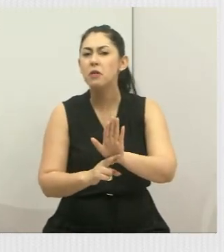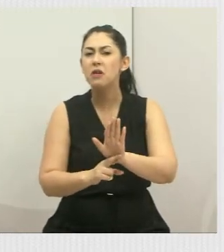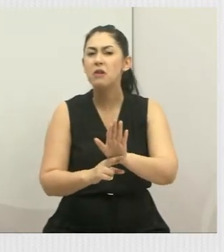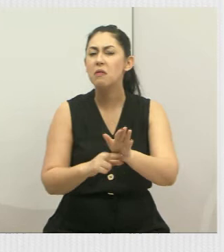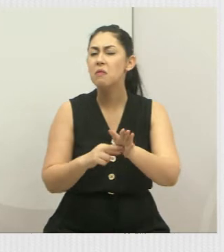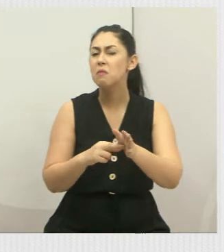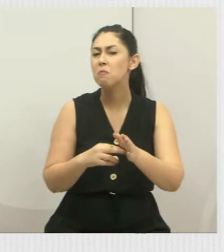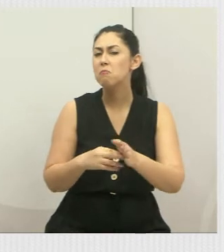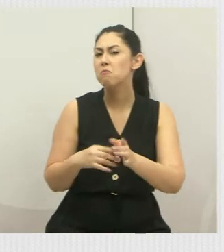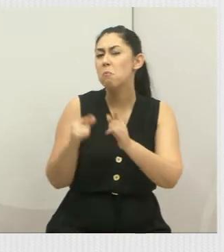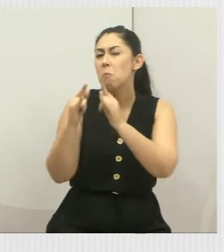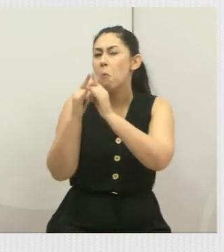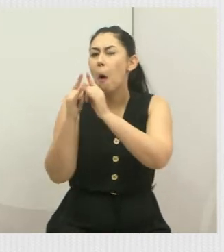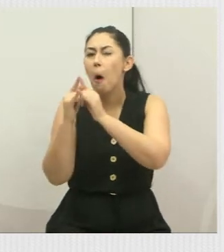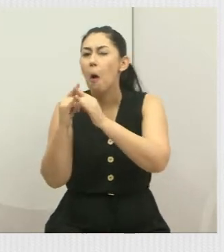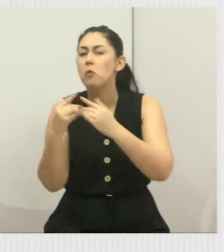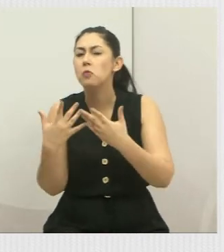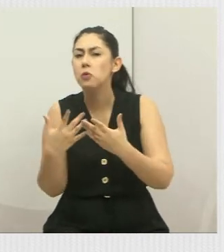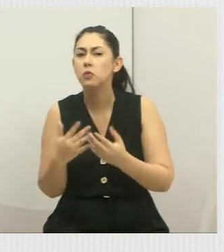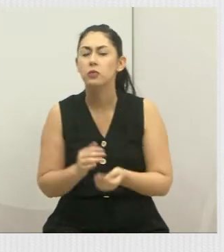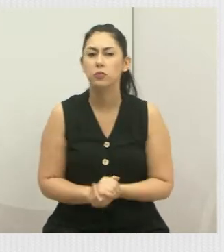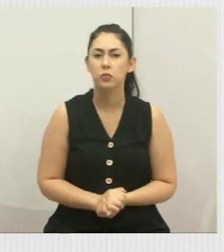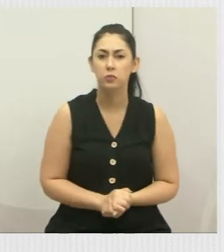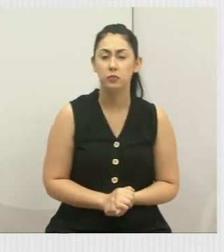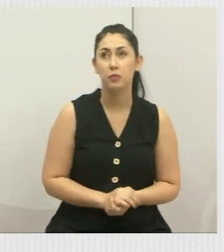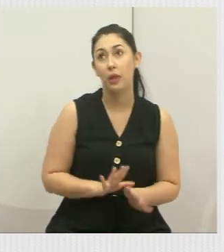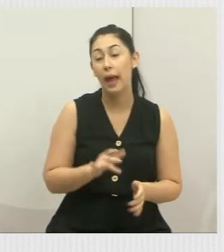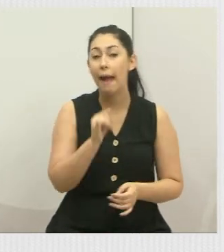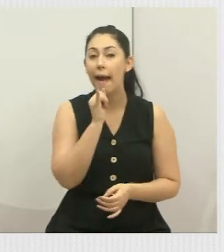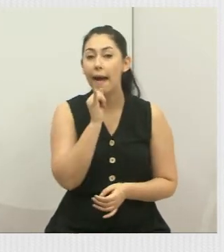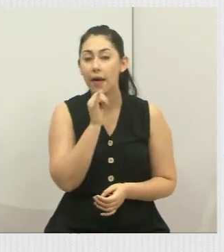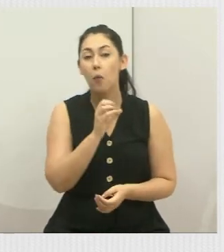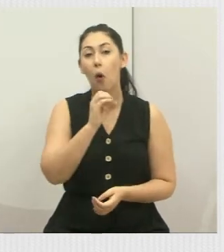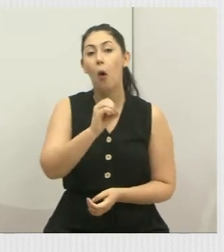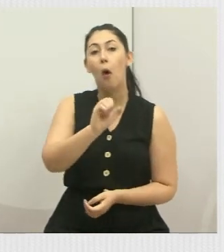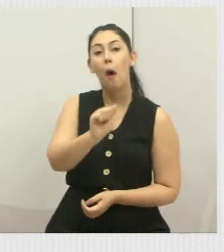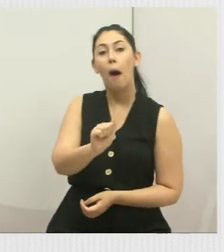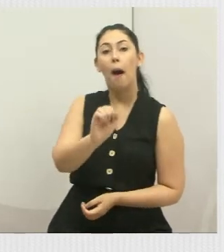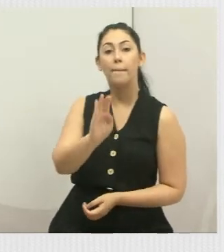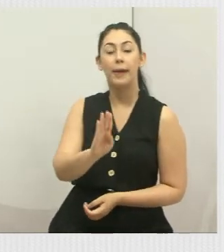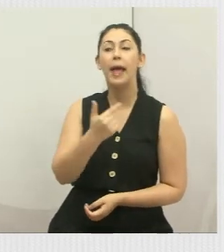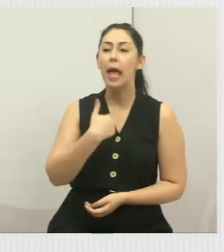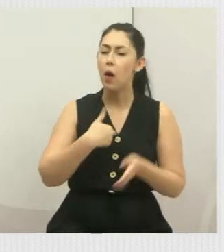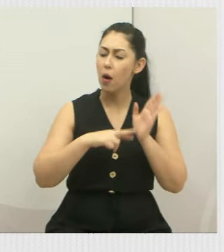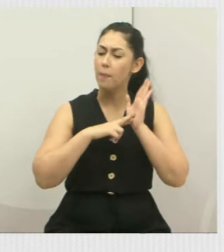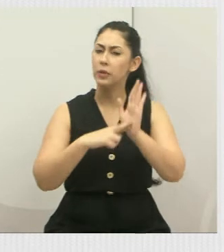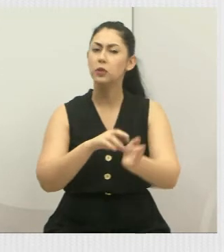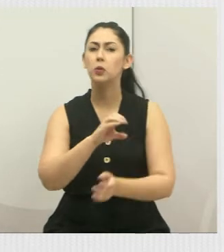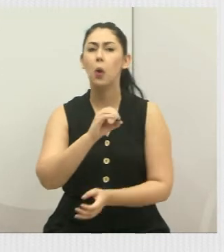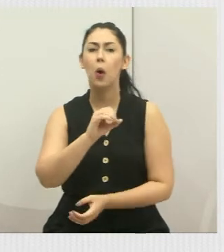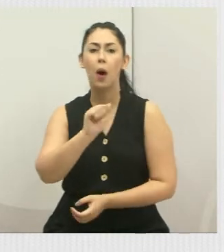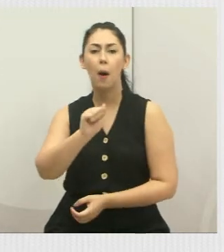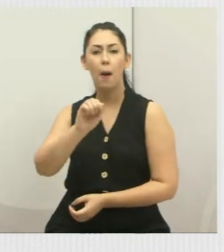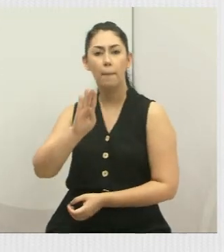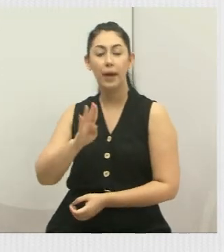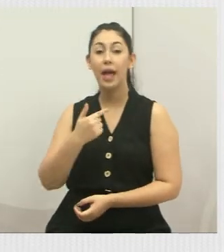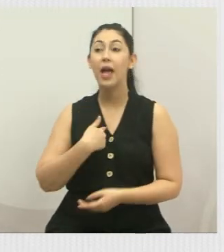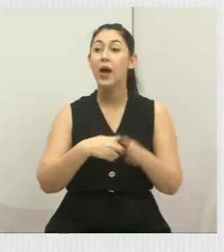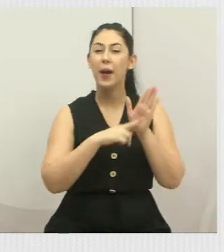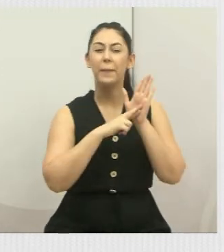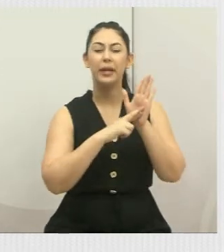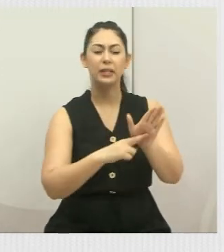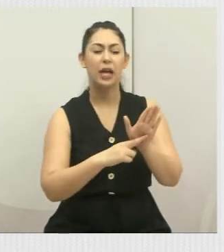é importante. Se você representa, por exemplo, a OAB, coloque lá, eu represento a OAB. Eu represento uma associação